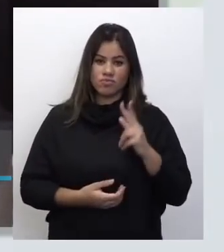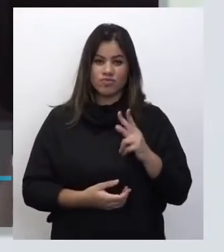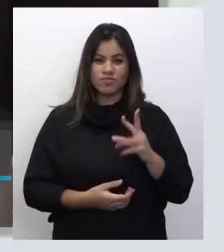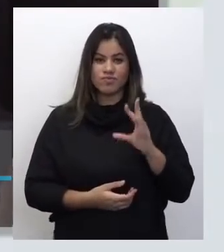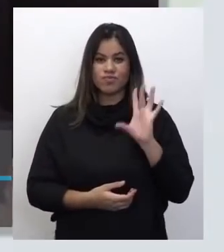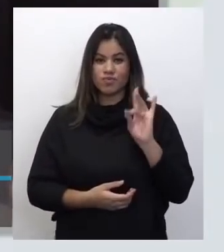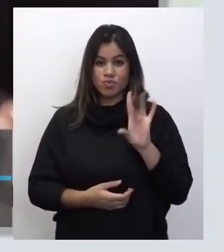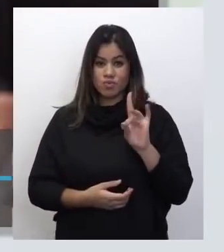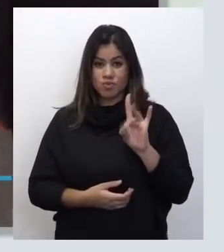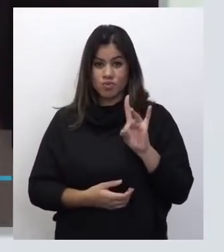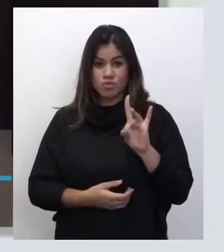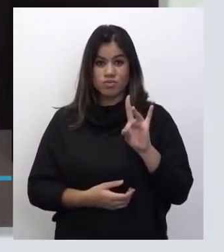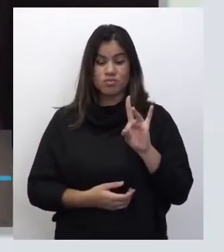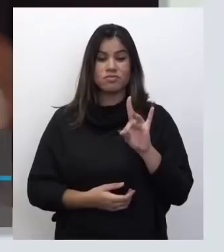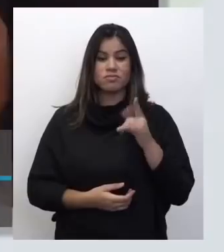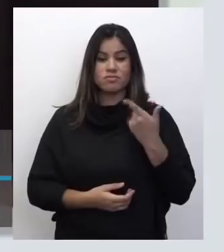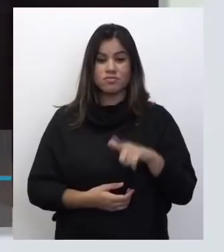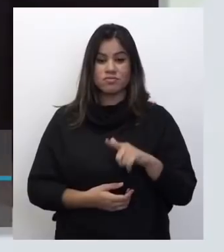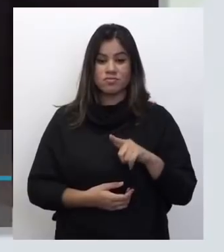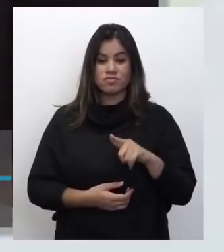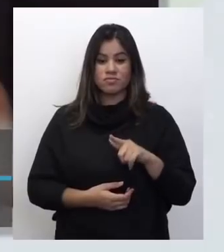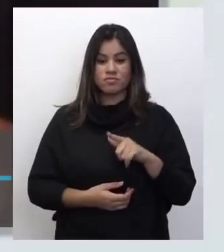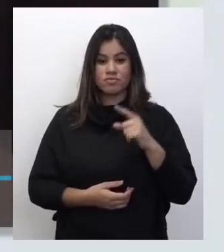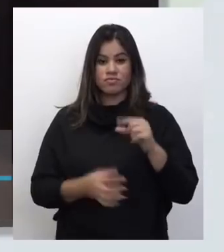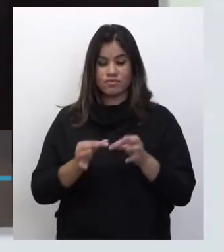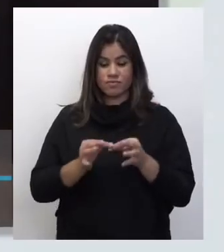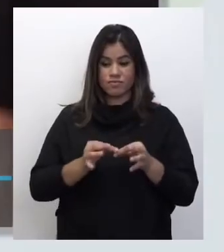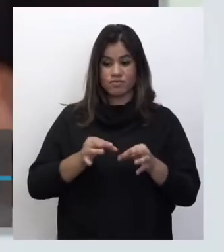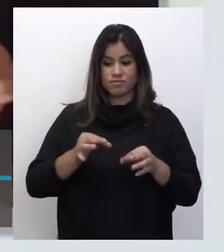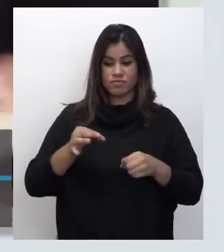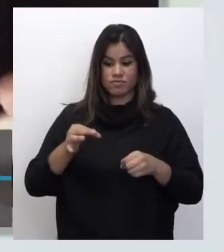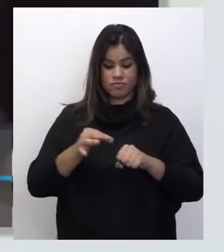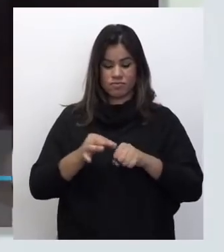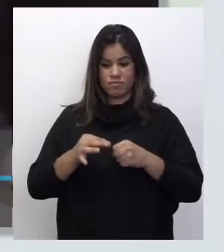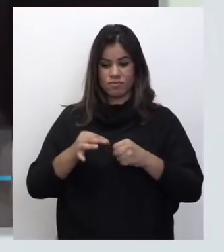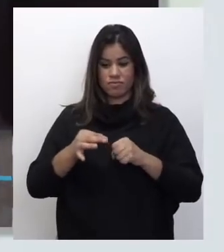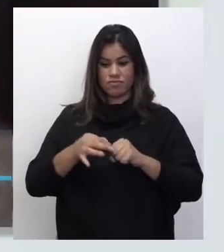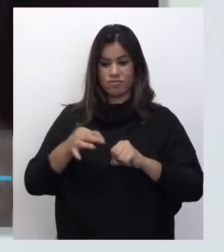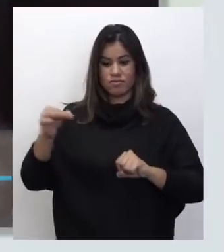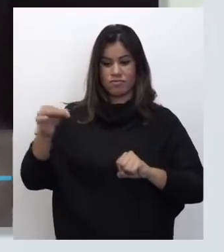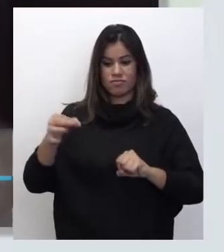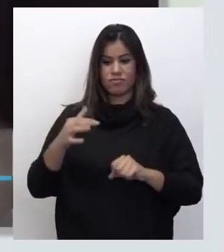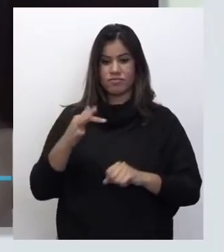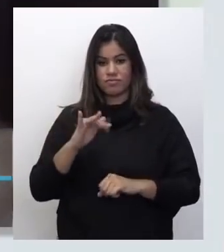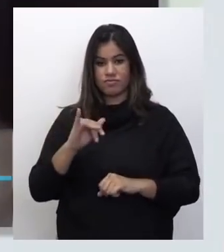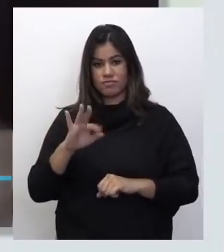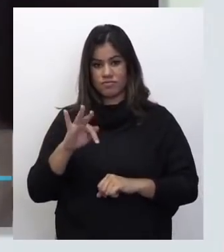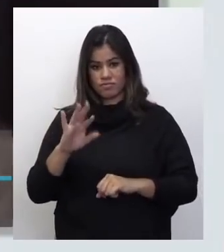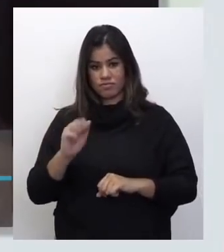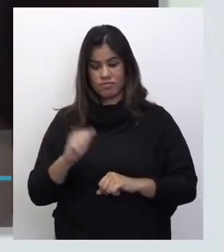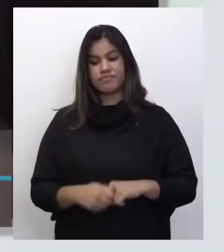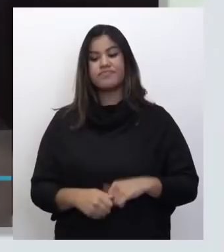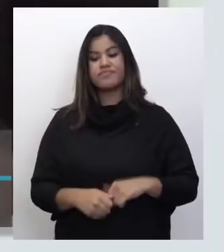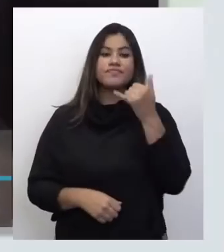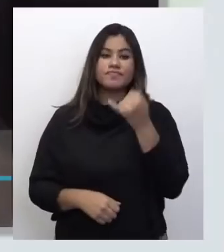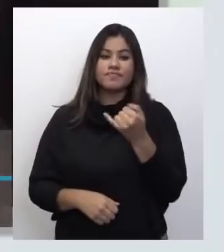cola, fitas adesivas, também uma caneta esferográfica preta,